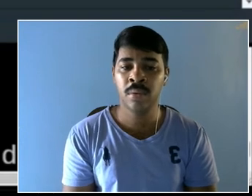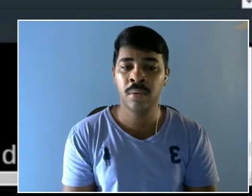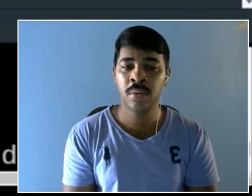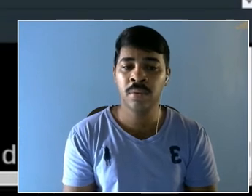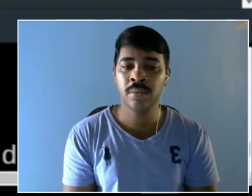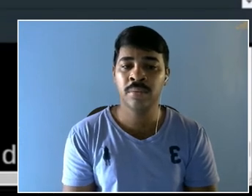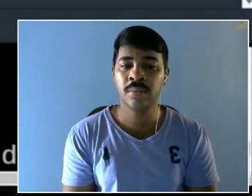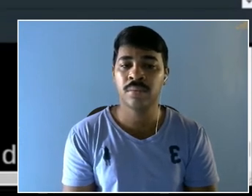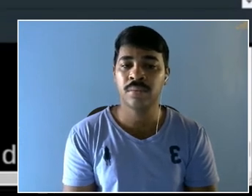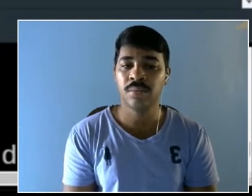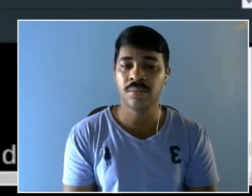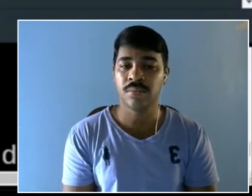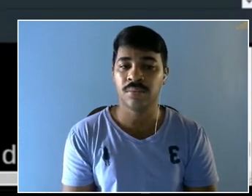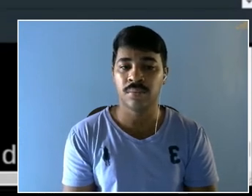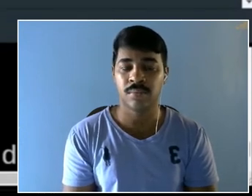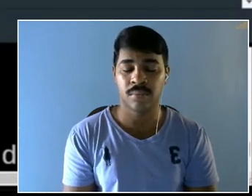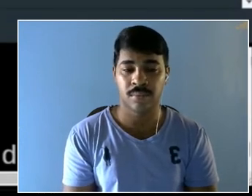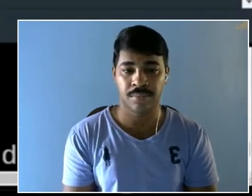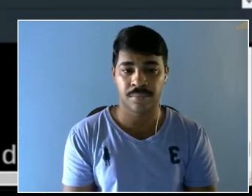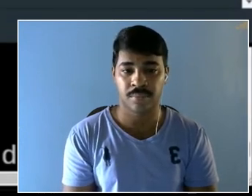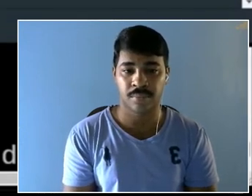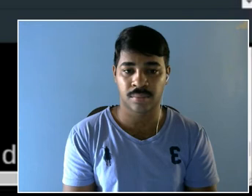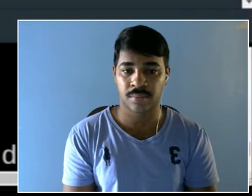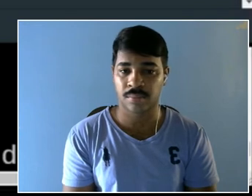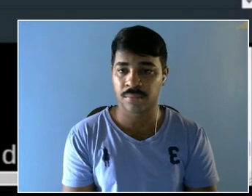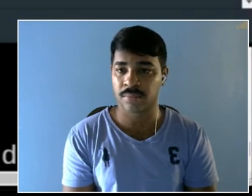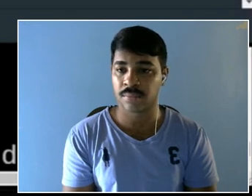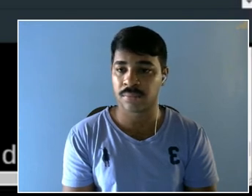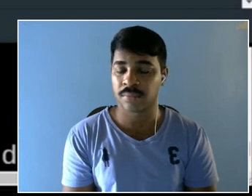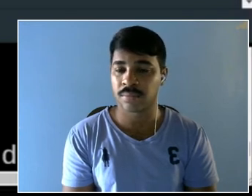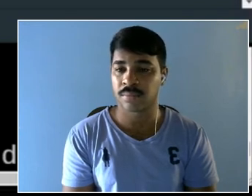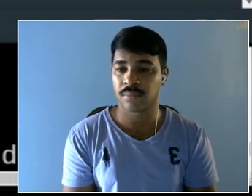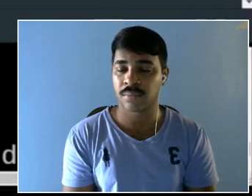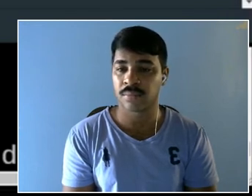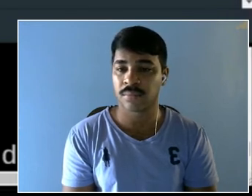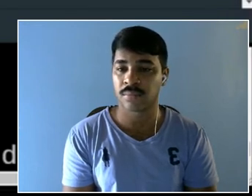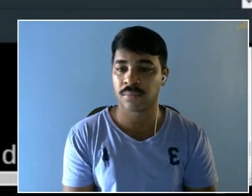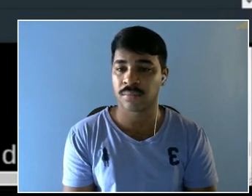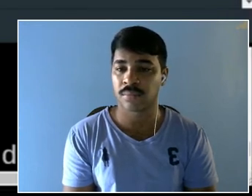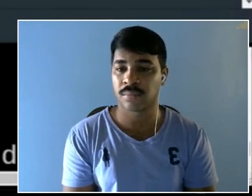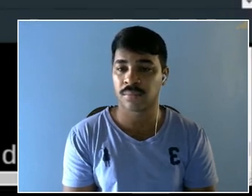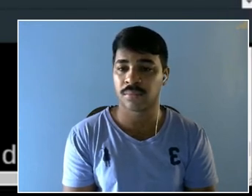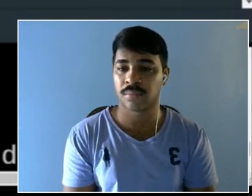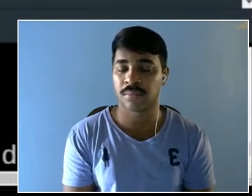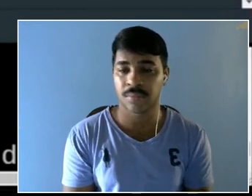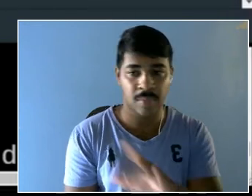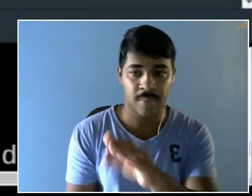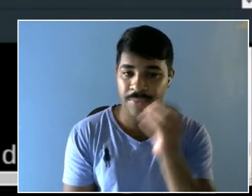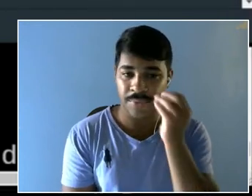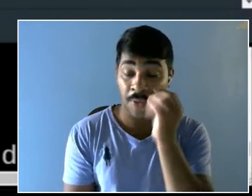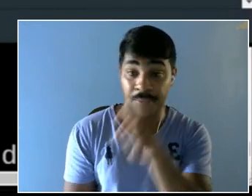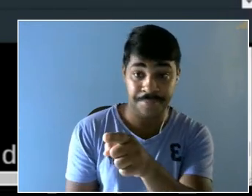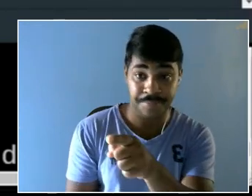vez? Bom, aí eu posso fazer assim, ó. Teste recebe 2. Ou 1, sei lá, qualquer valor